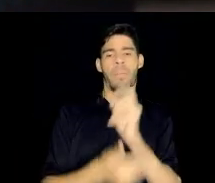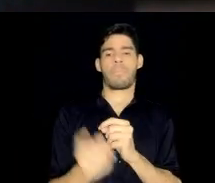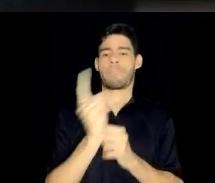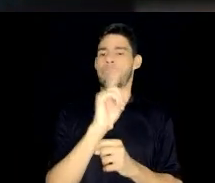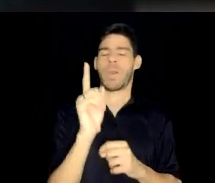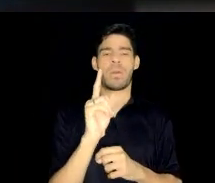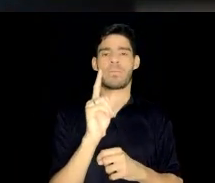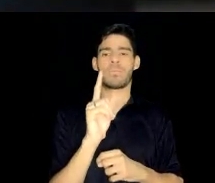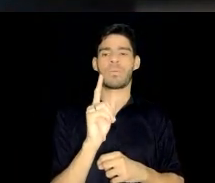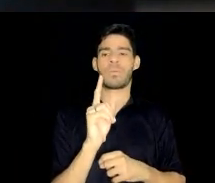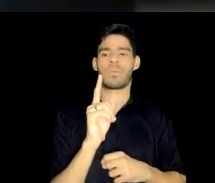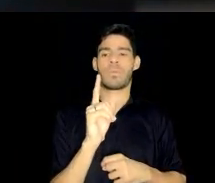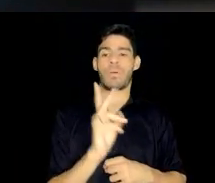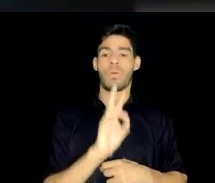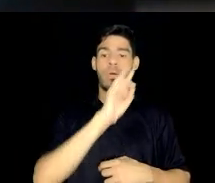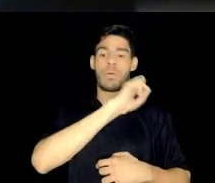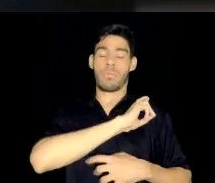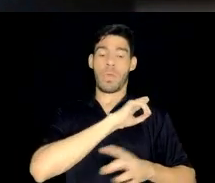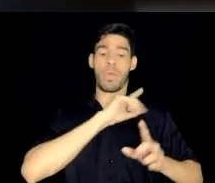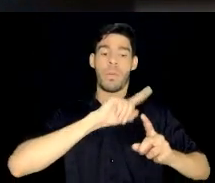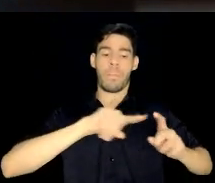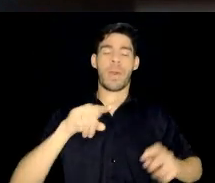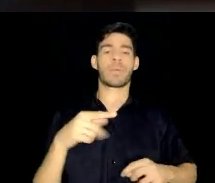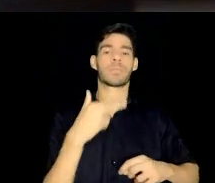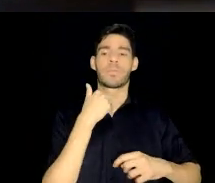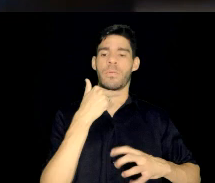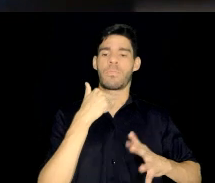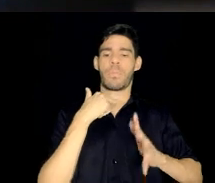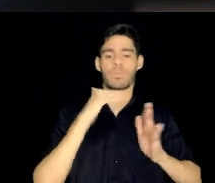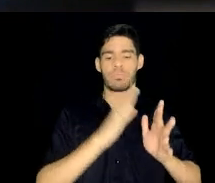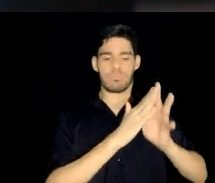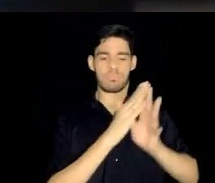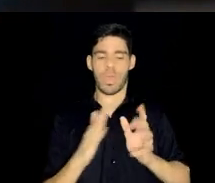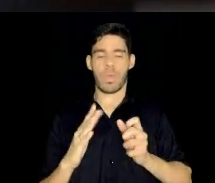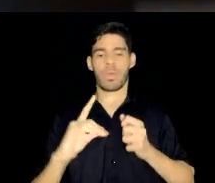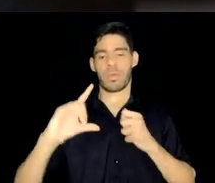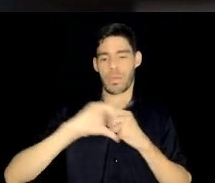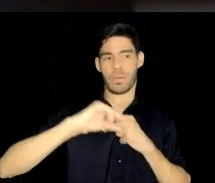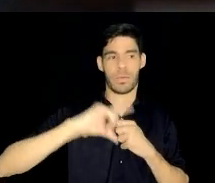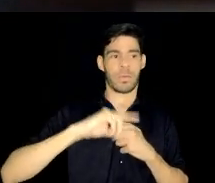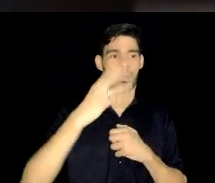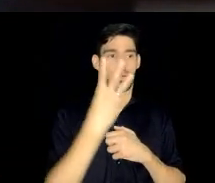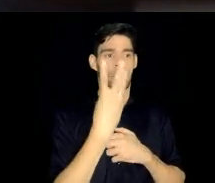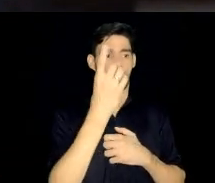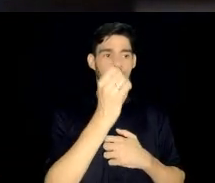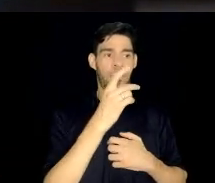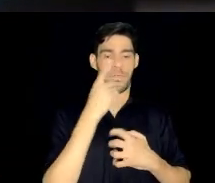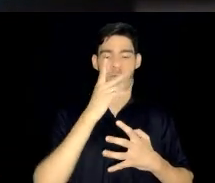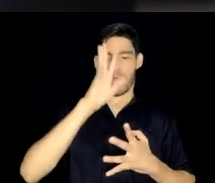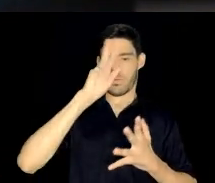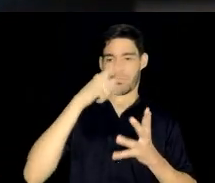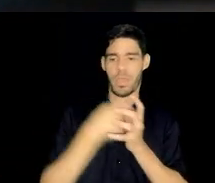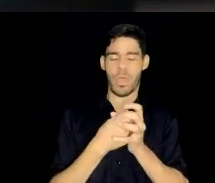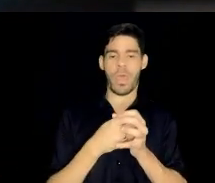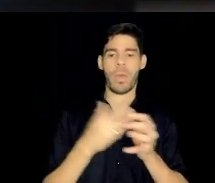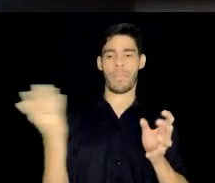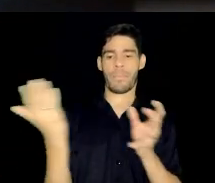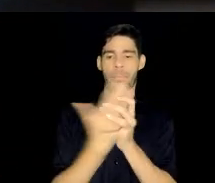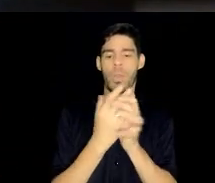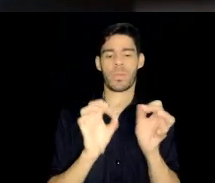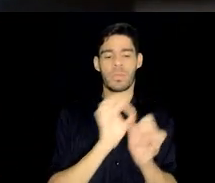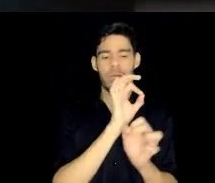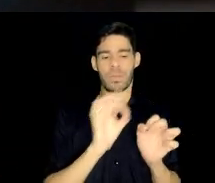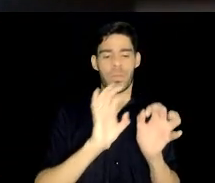a autoridade jamais, mas que não possa estar em curso. O artigo 36 fala em decretar em